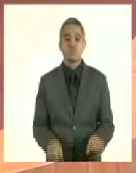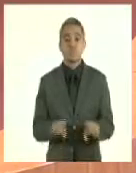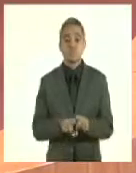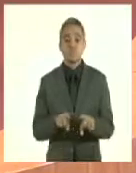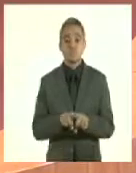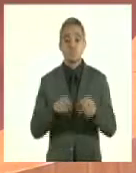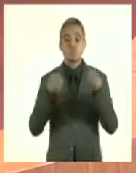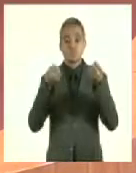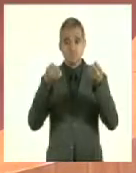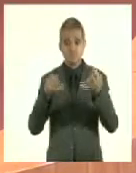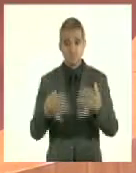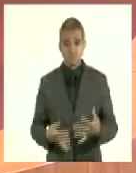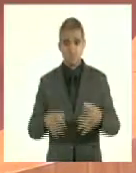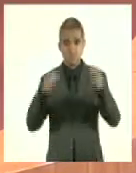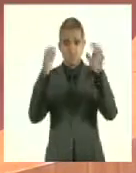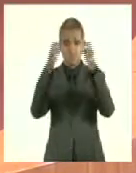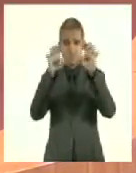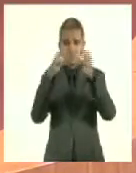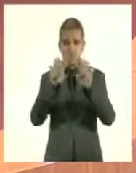da infraestrutura.